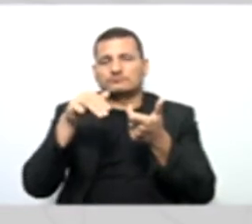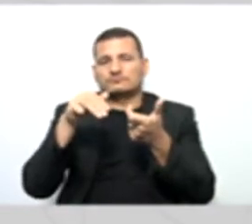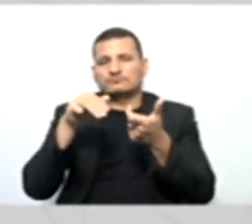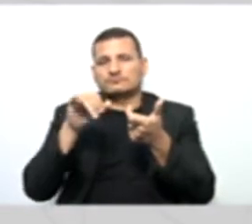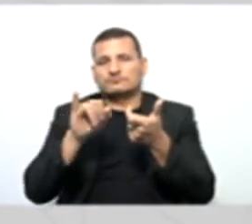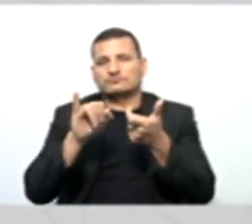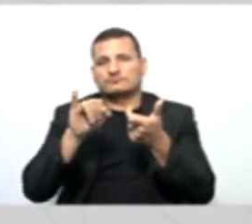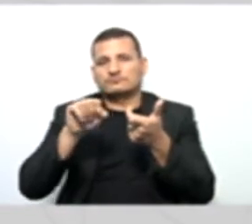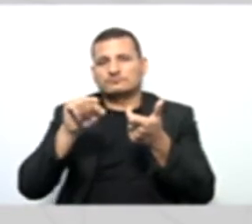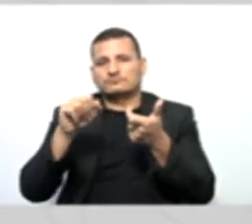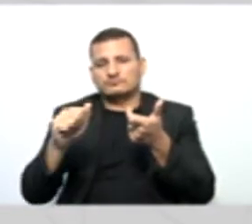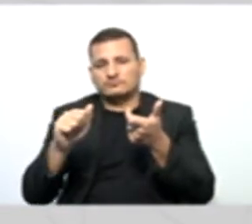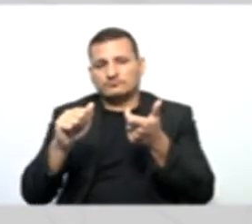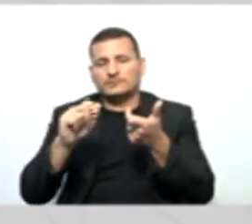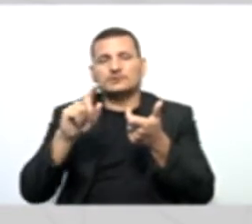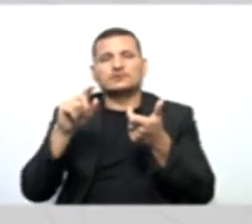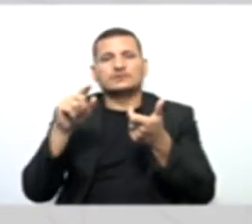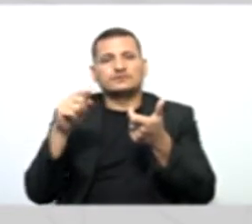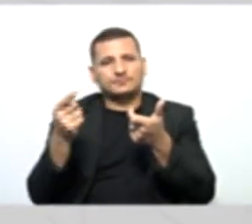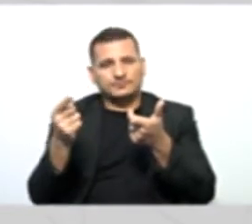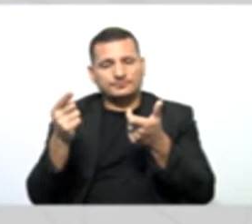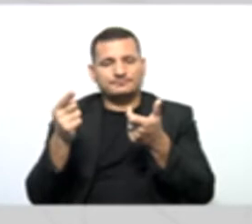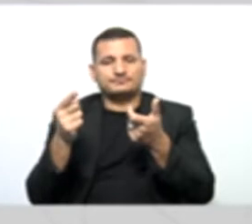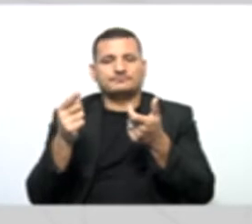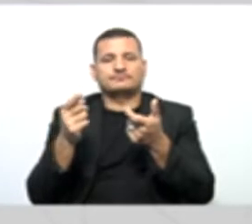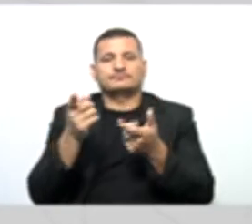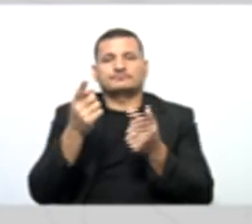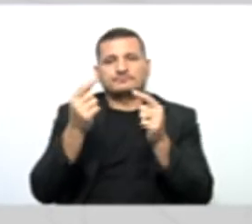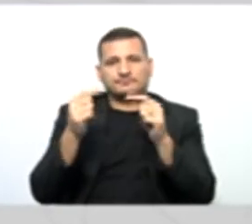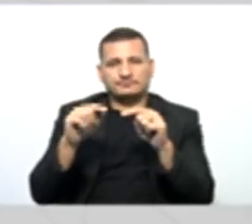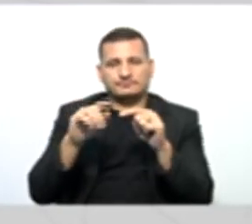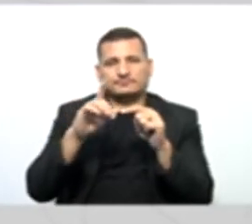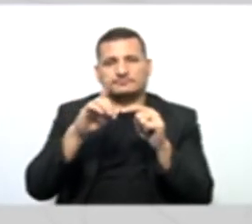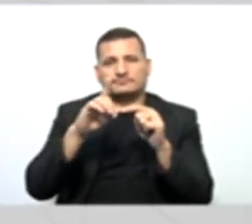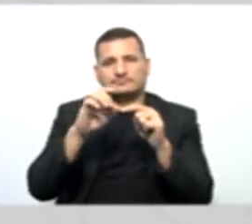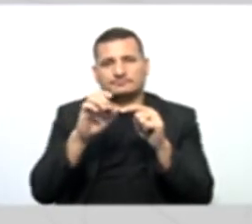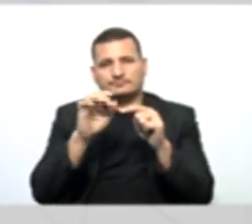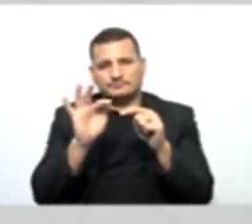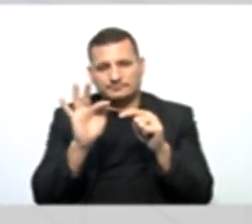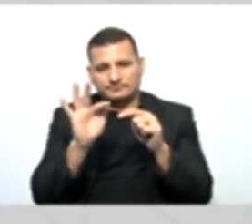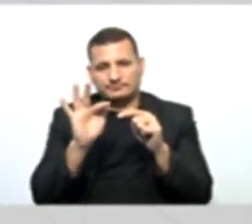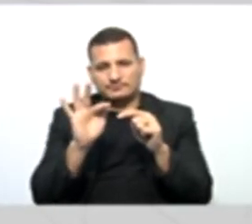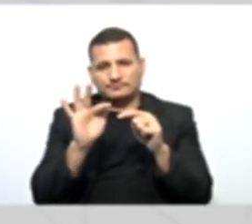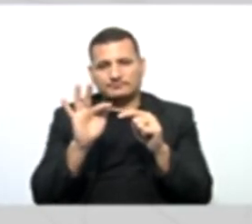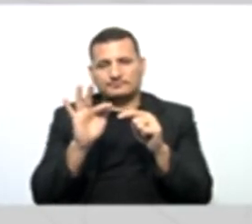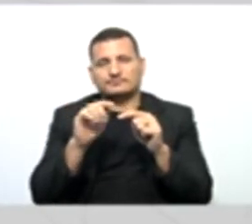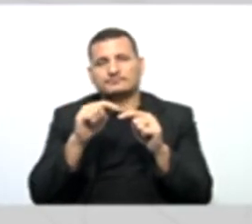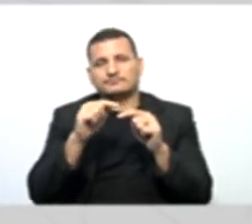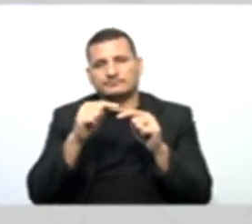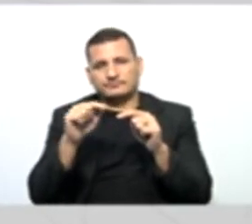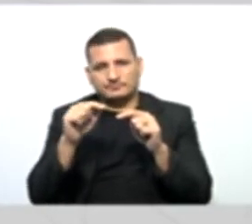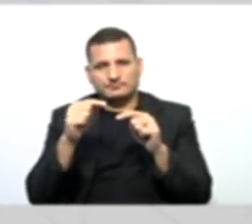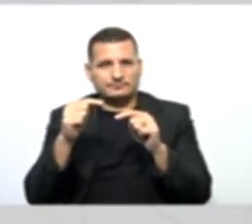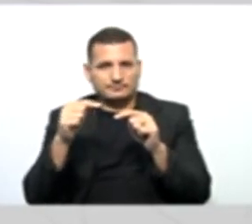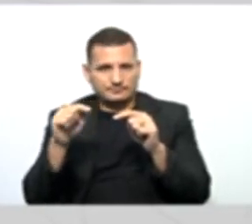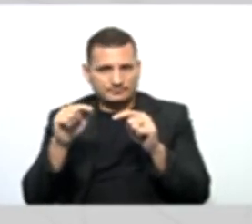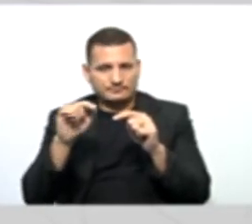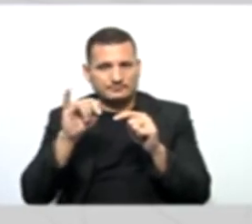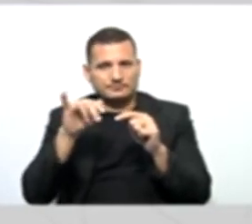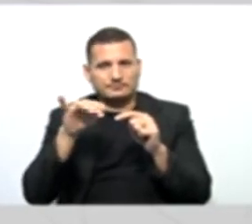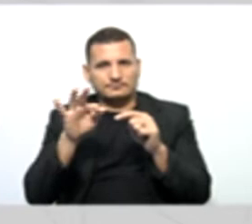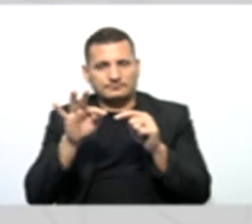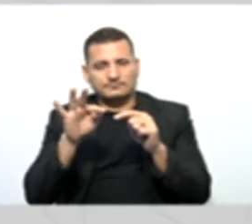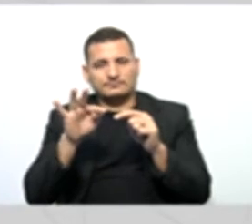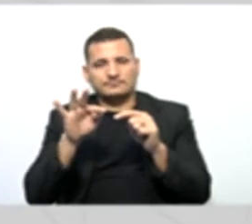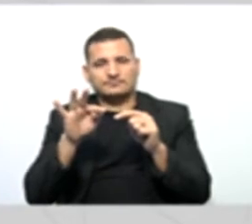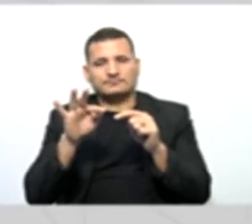aquele padrão sintático que nós estabelecemos anteriormente. Def, underline, underline, int, underline,